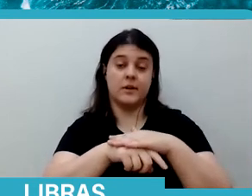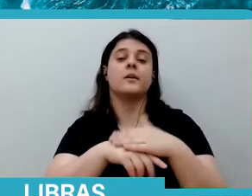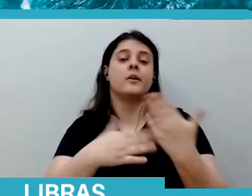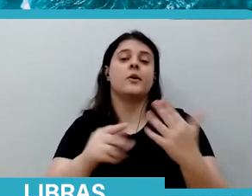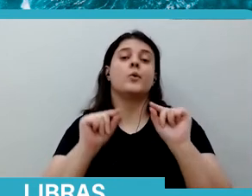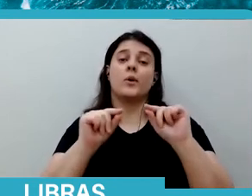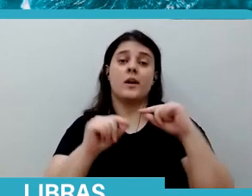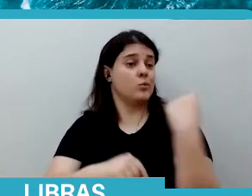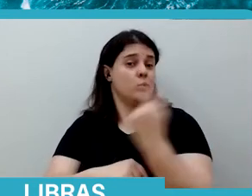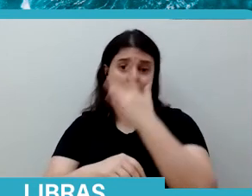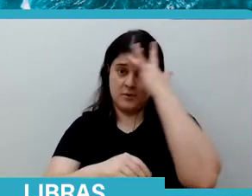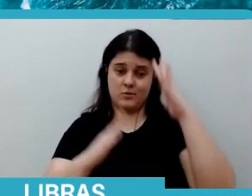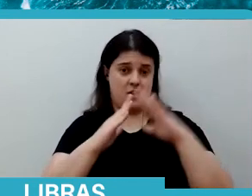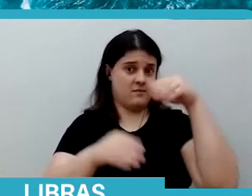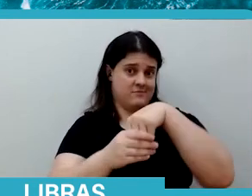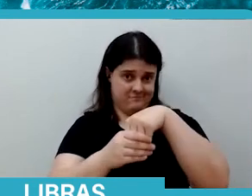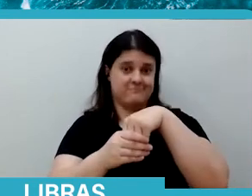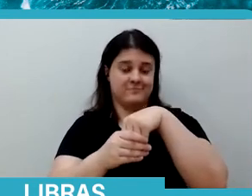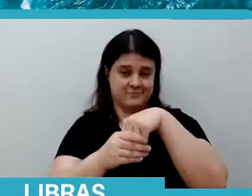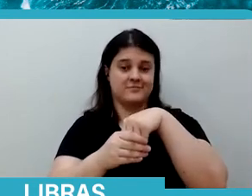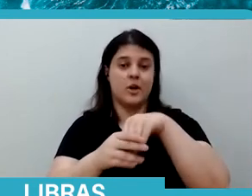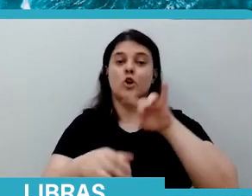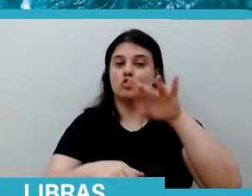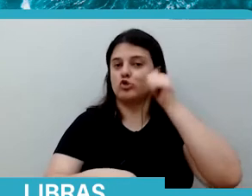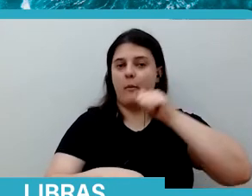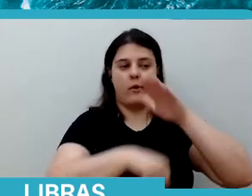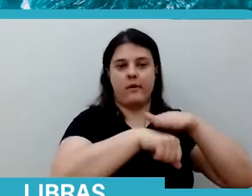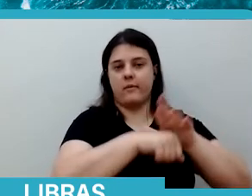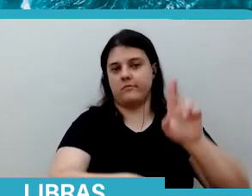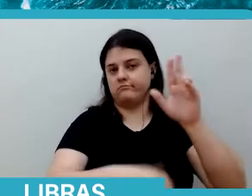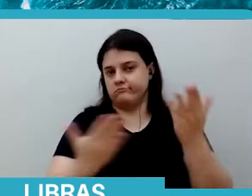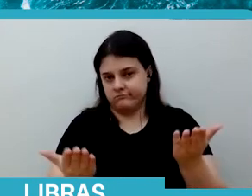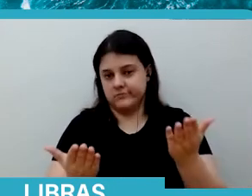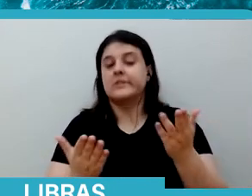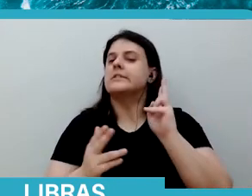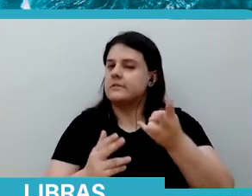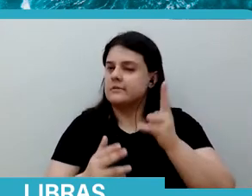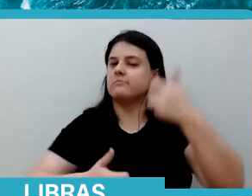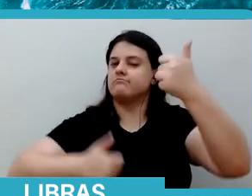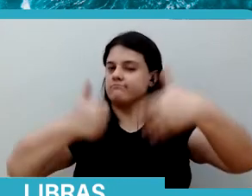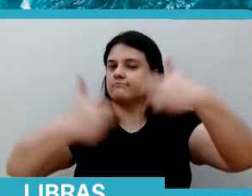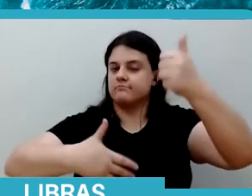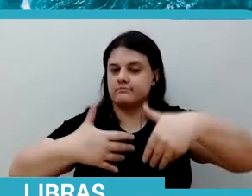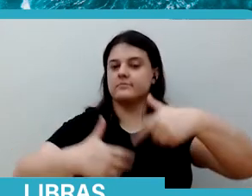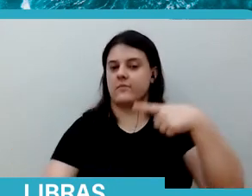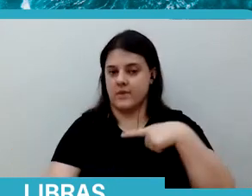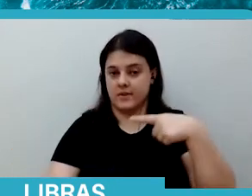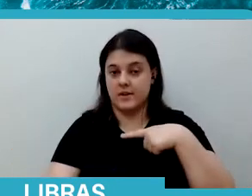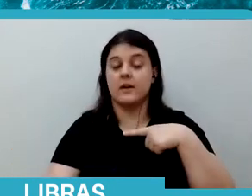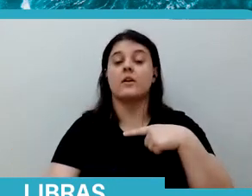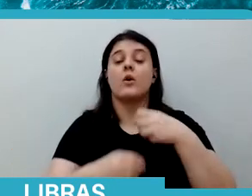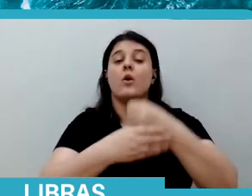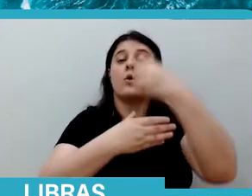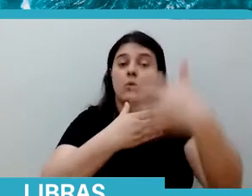é de todas e todos e não ficar só com as mulheres então a gente fala sobre isso bastante também é em